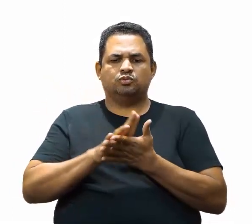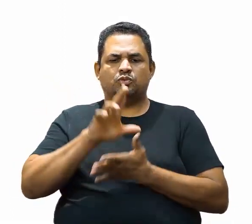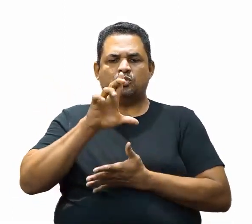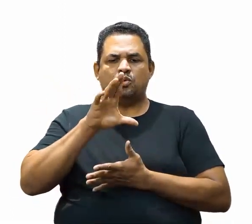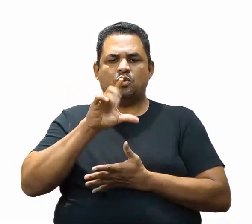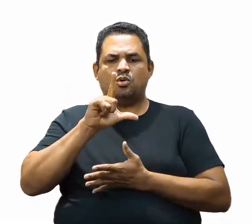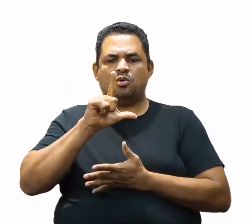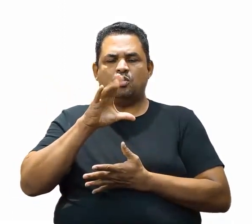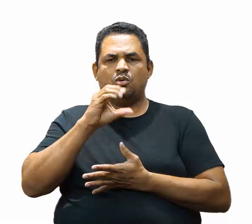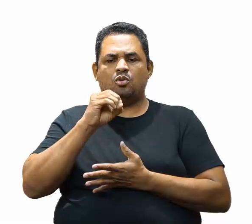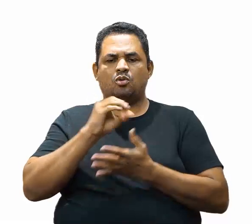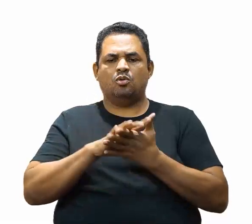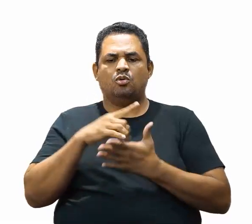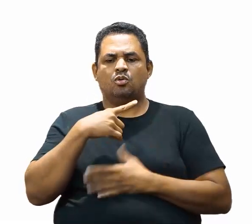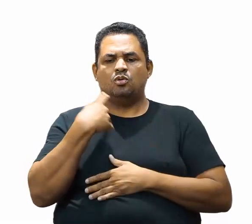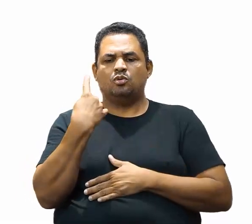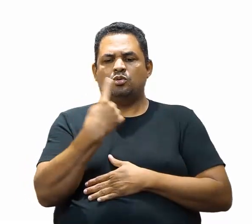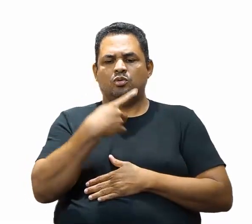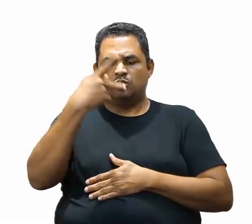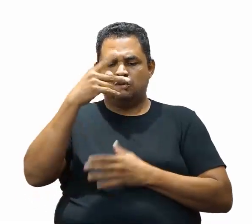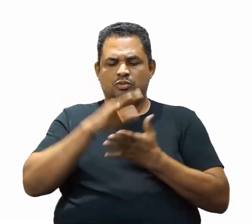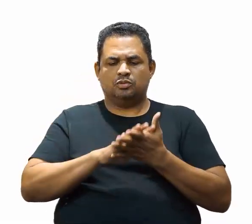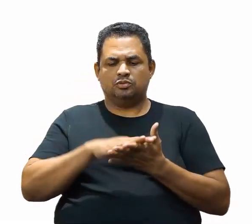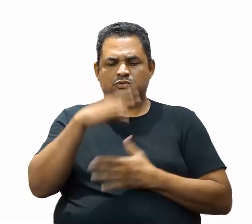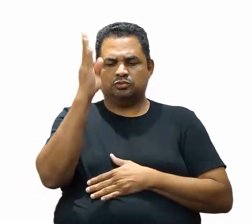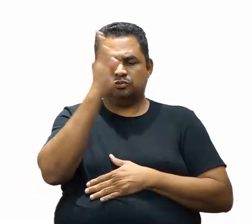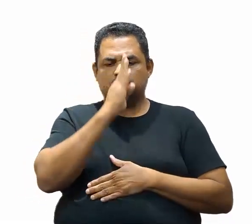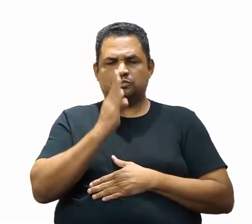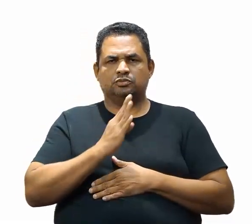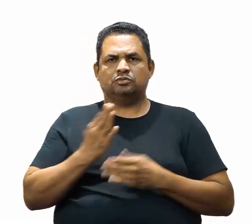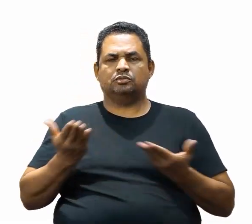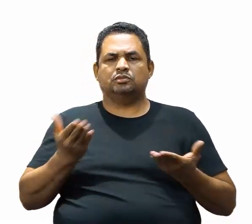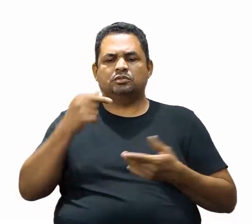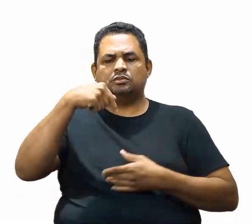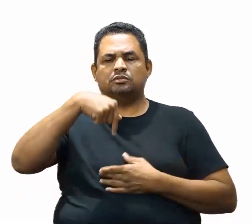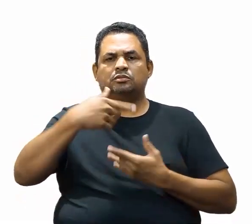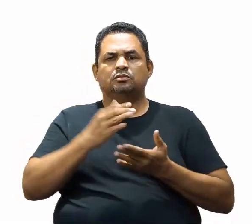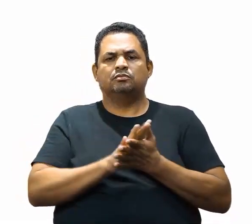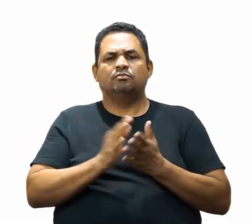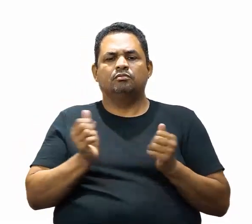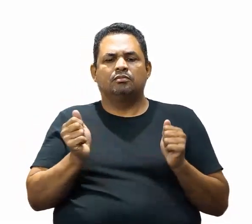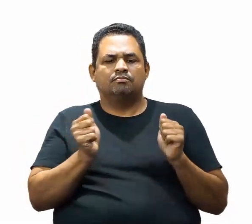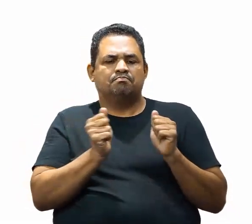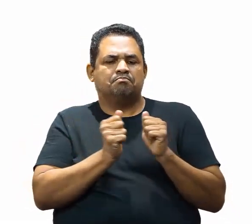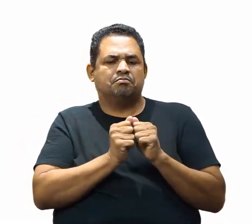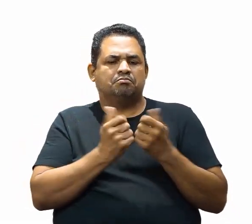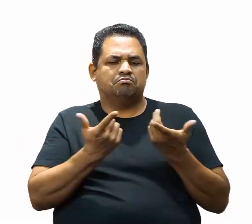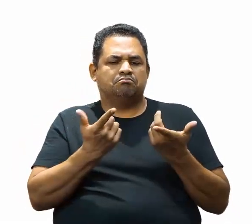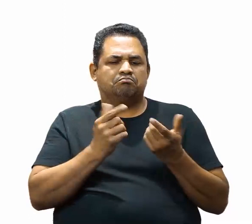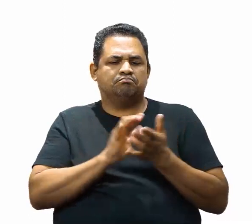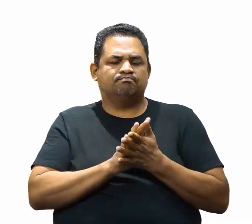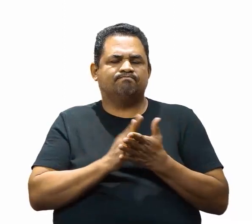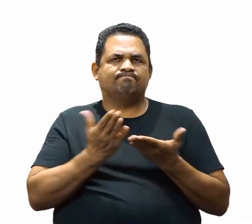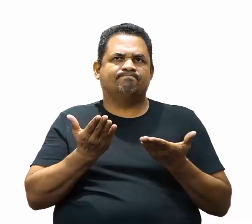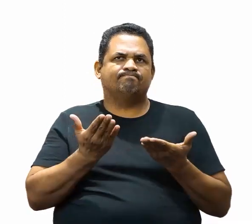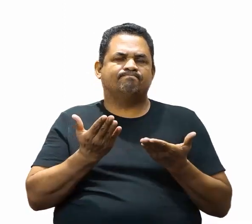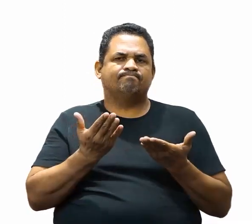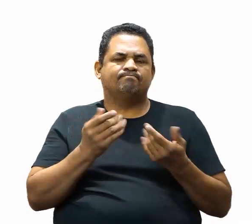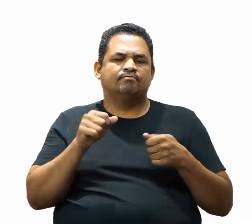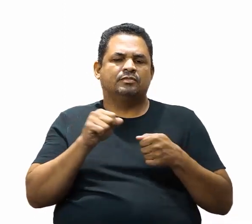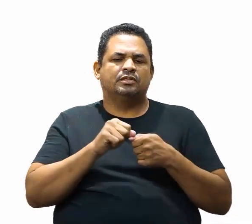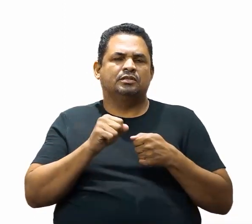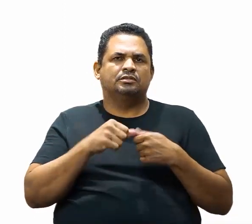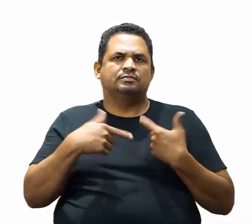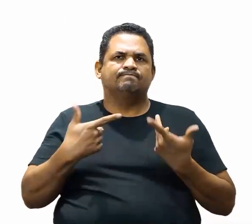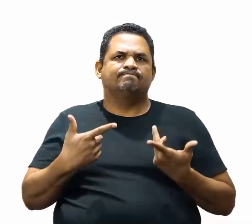Nós, brasileiros, acostumados a aproximar as coisas, acabamos fazendo com que